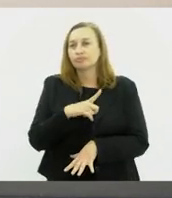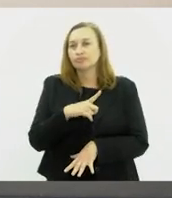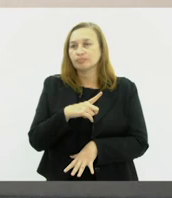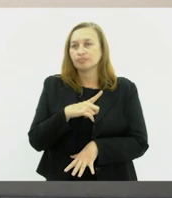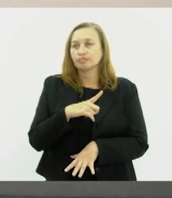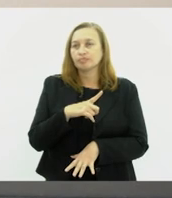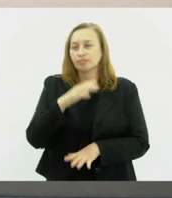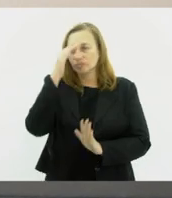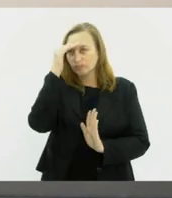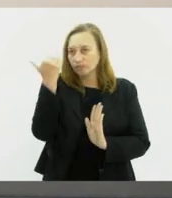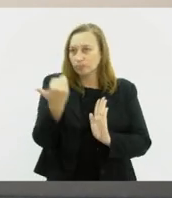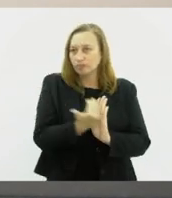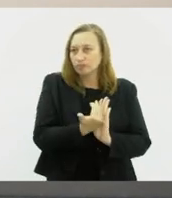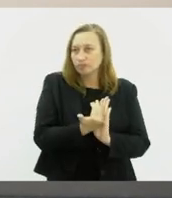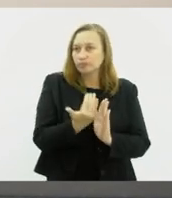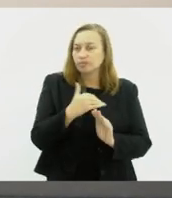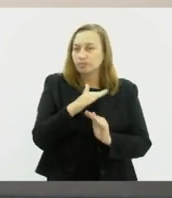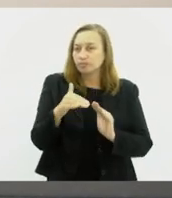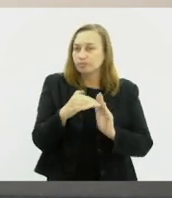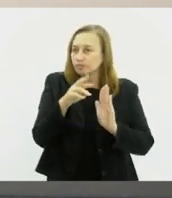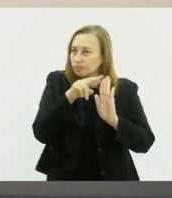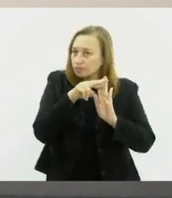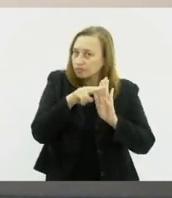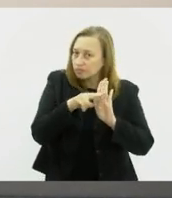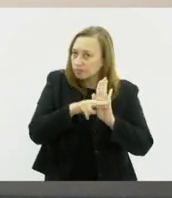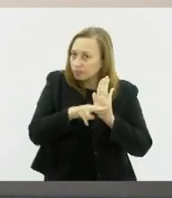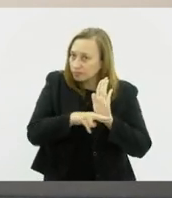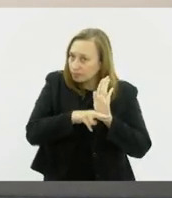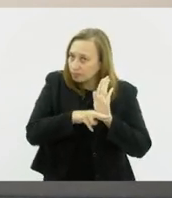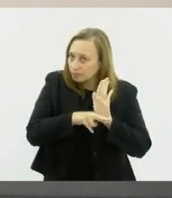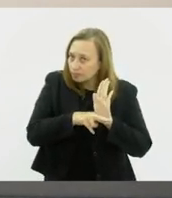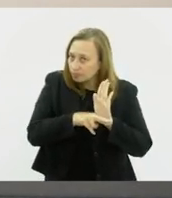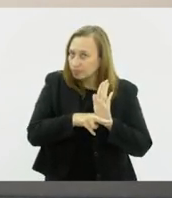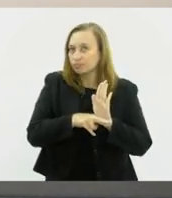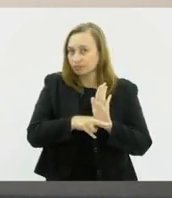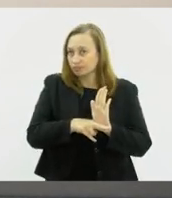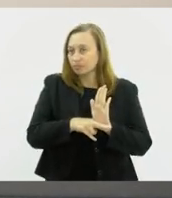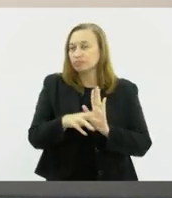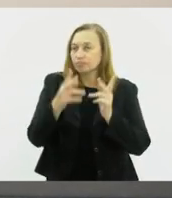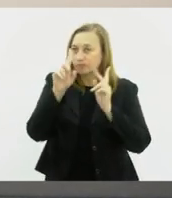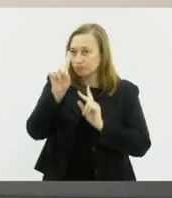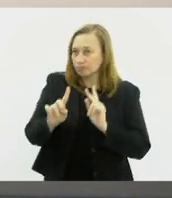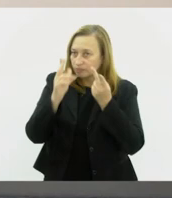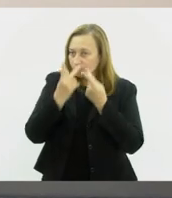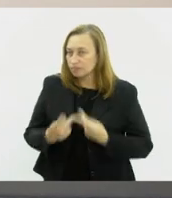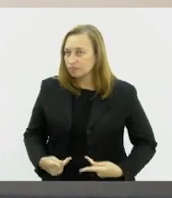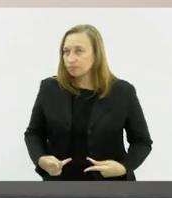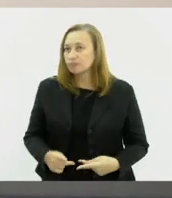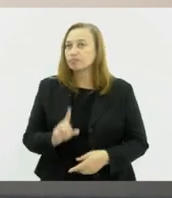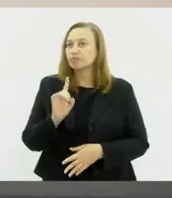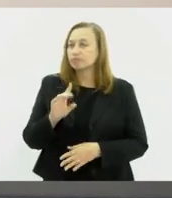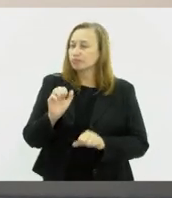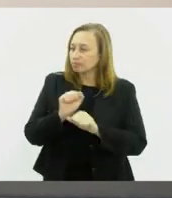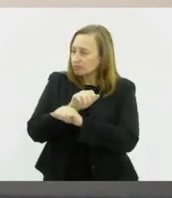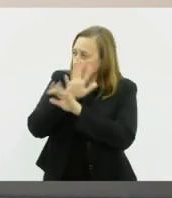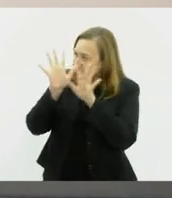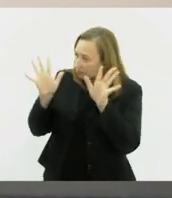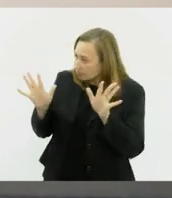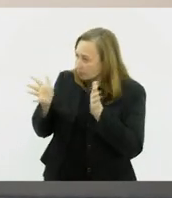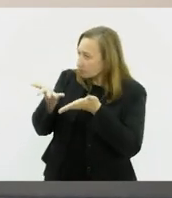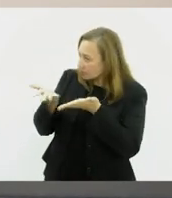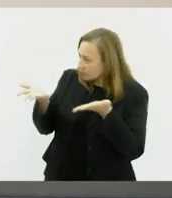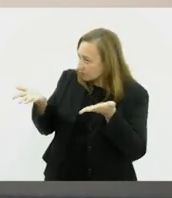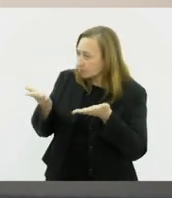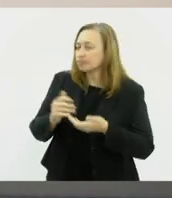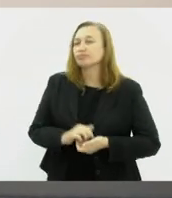cumpre todas todas as normativas que regem a parte de direitos humanos né então só para deixar isso como